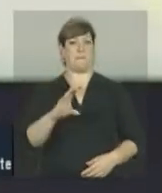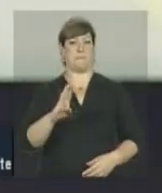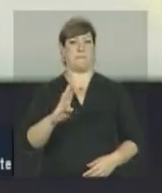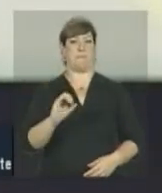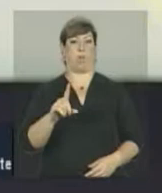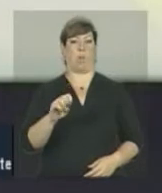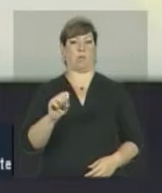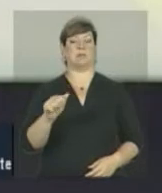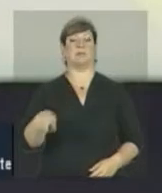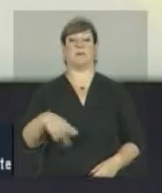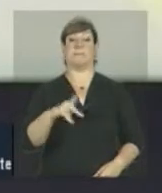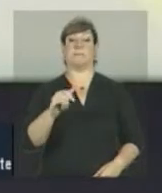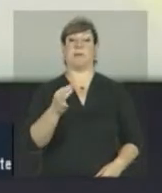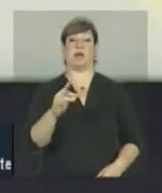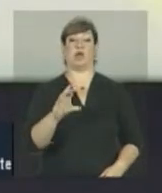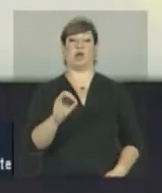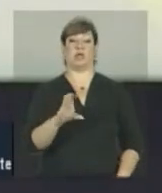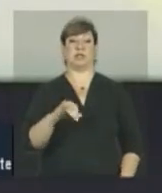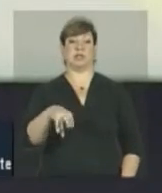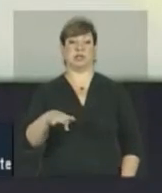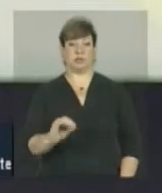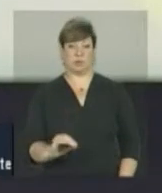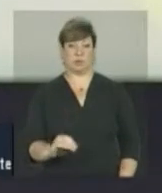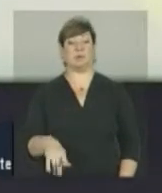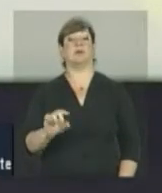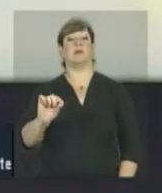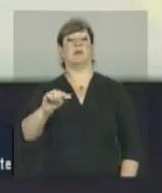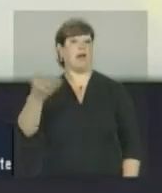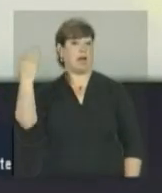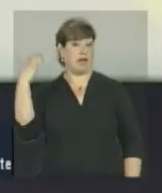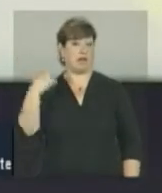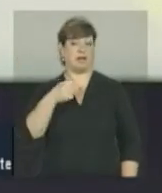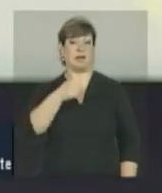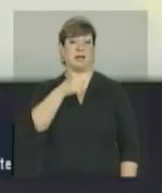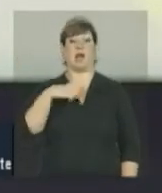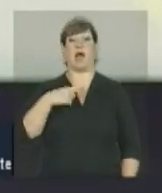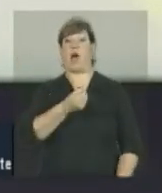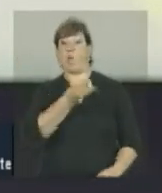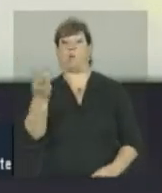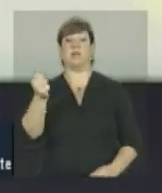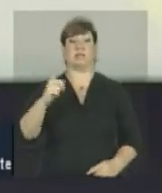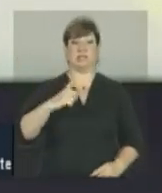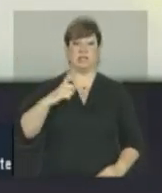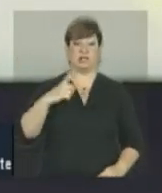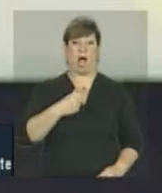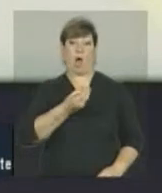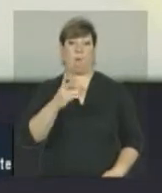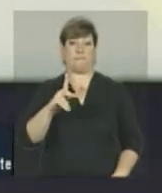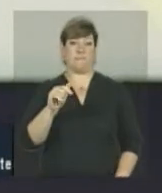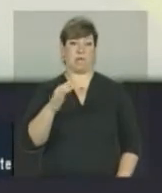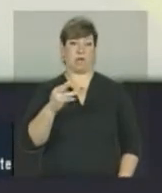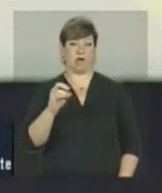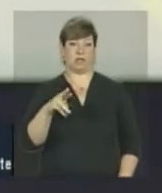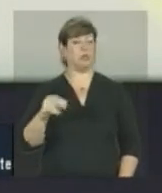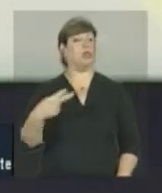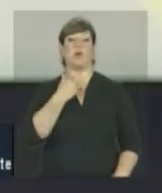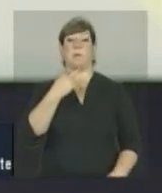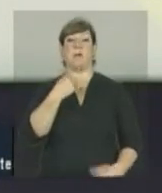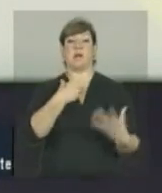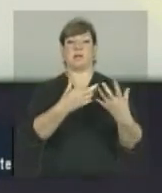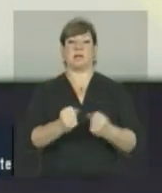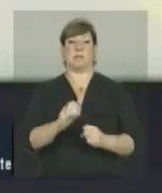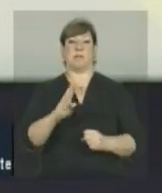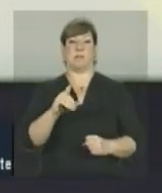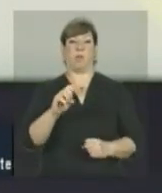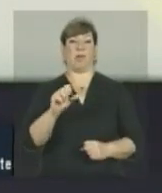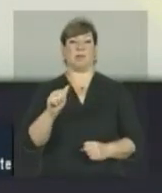havia essa vedação. Quem tinha algum tipo de patrocínio não podia ter o Bolsa Atleta. Nós avaliamos por fazer uma modificação, e